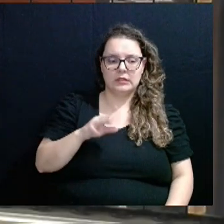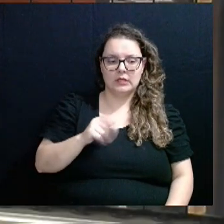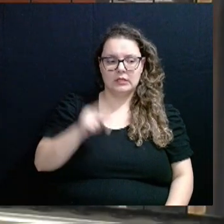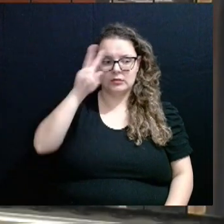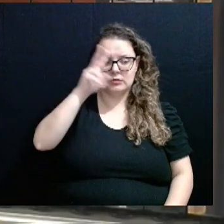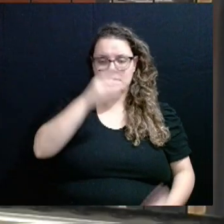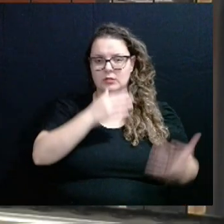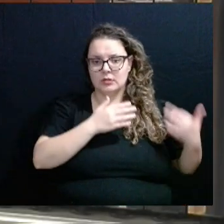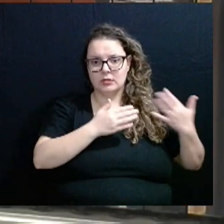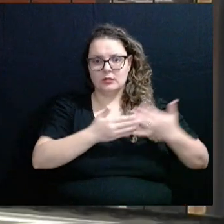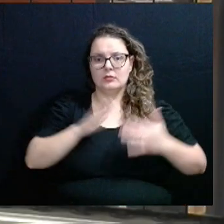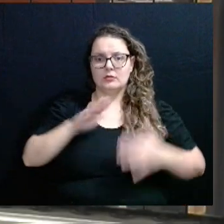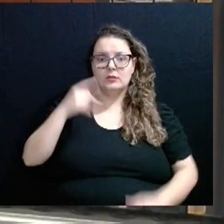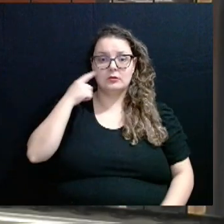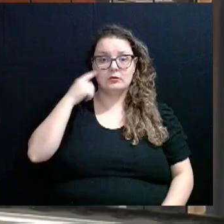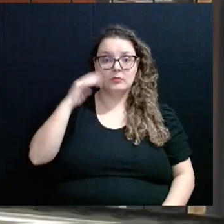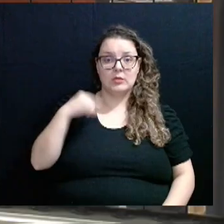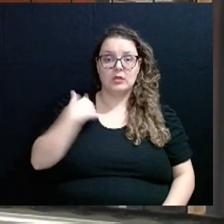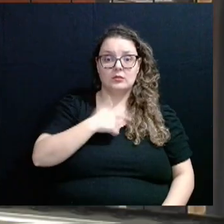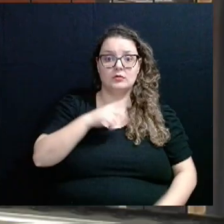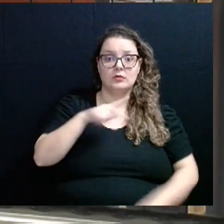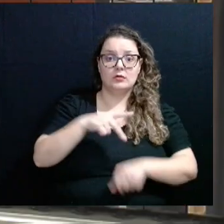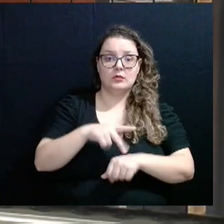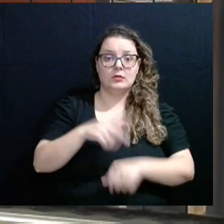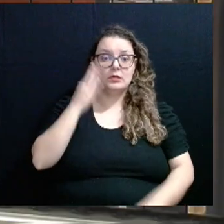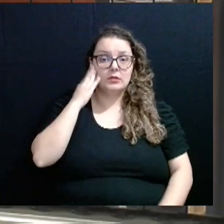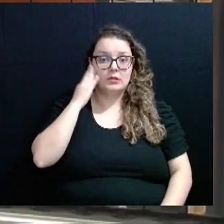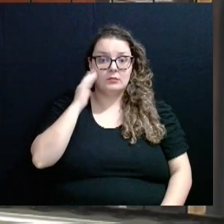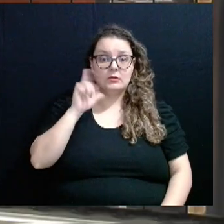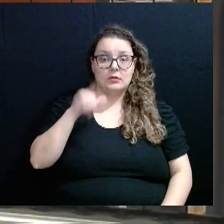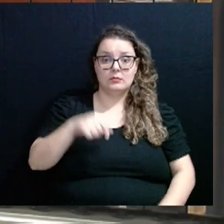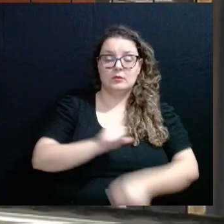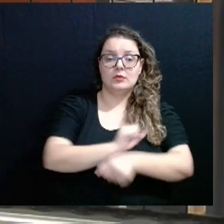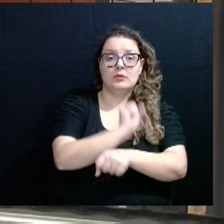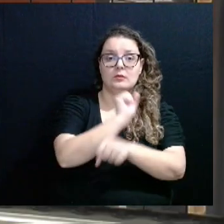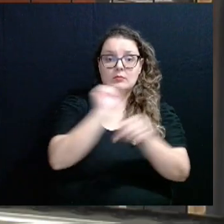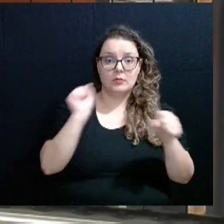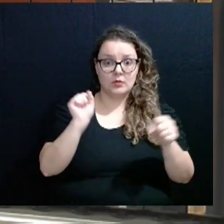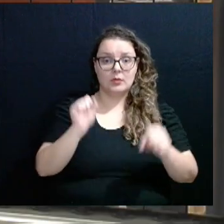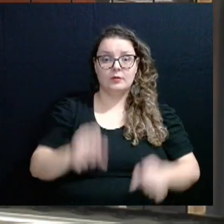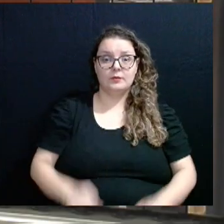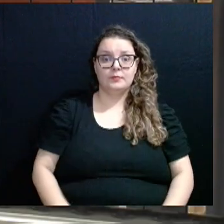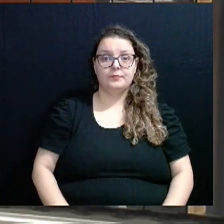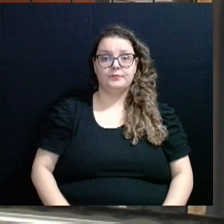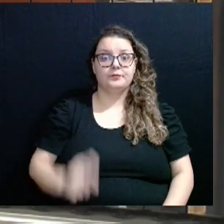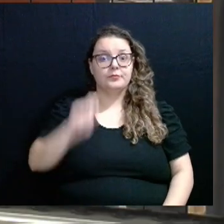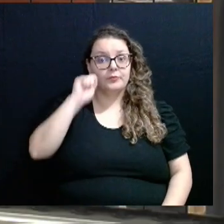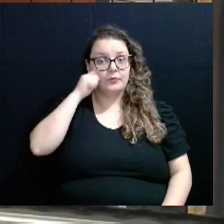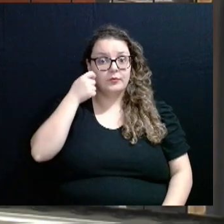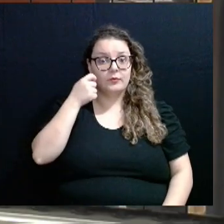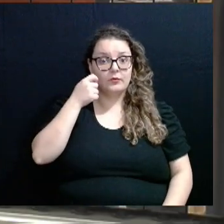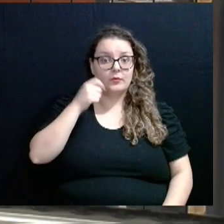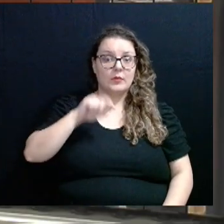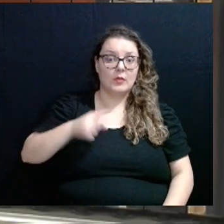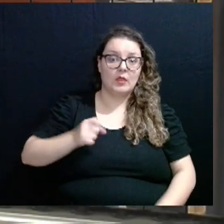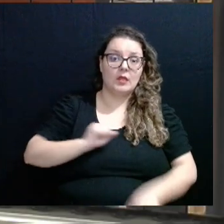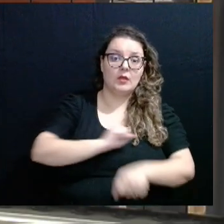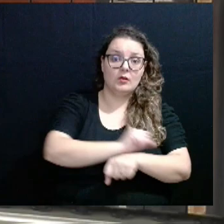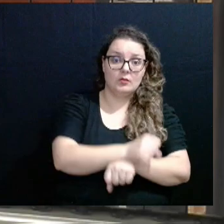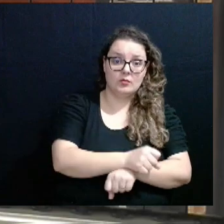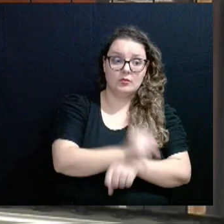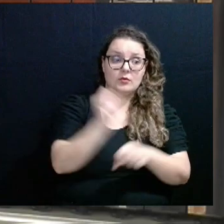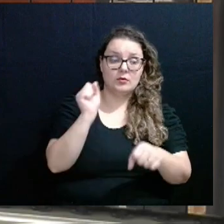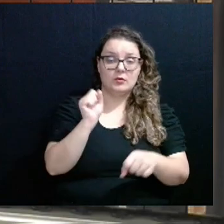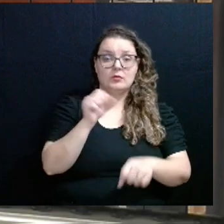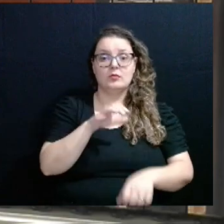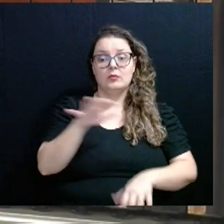país, sabemos que após a abolição da escravatura, pretos ex-escravizados foram para áreas